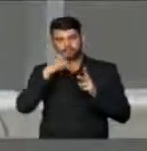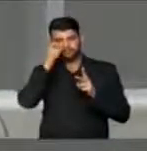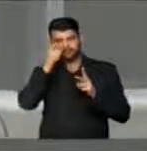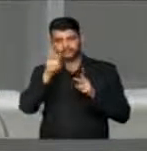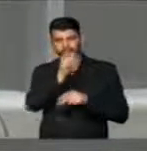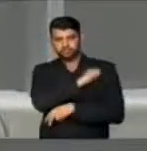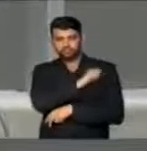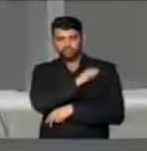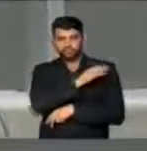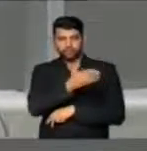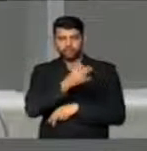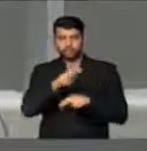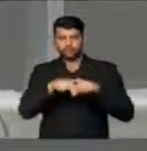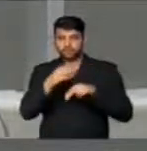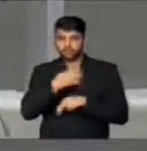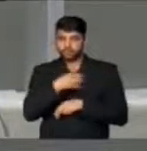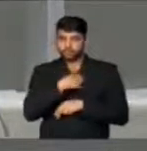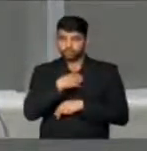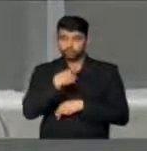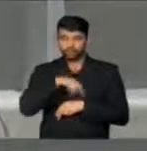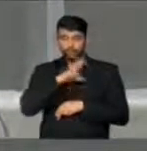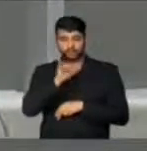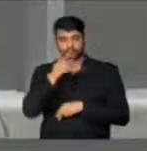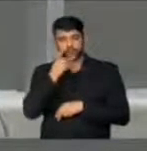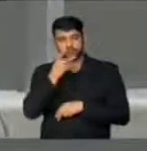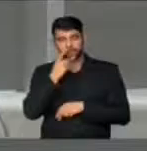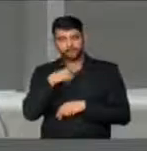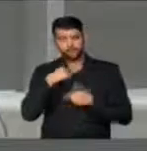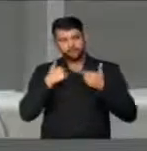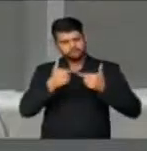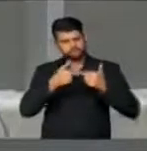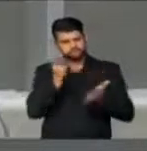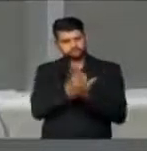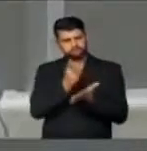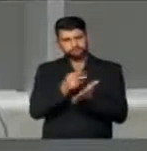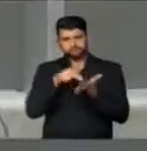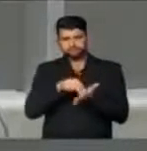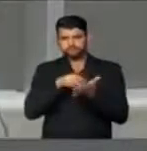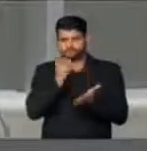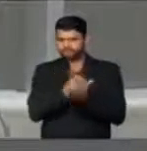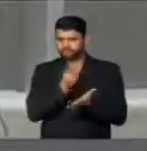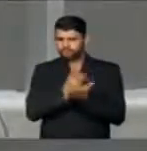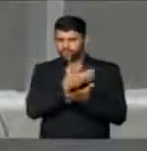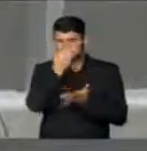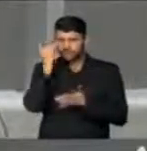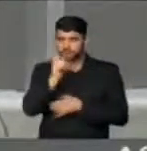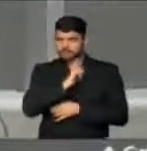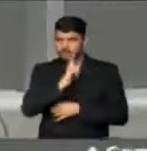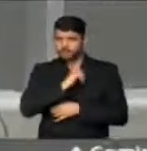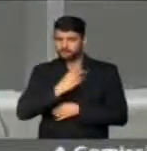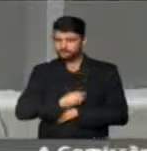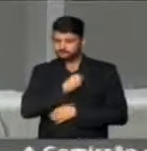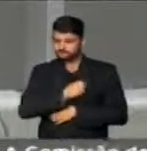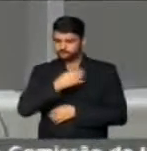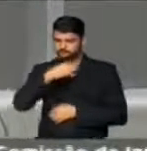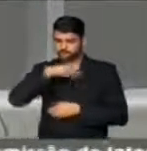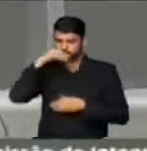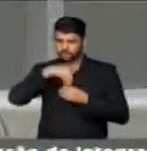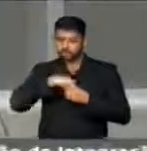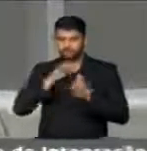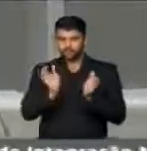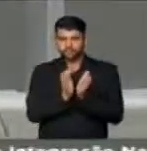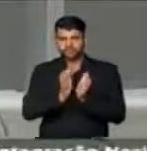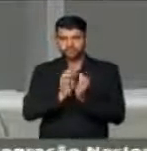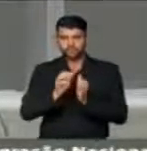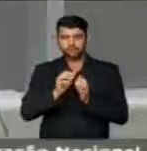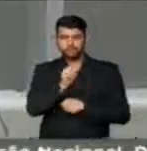dos estudantes. E nesse sentido, nós vamos dizer que nós vamos lutar, tanto aqueles que têm vida no movimento estudantil, que